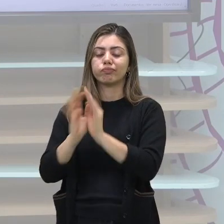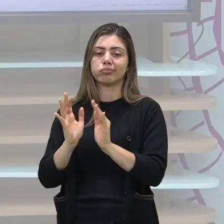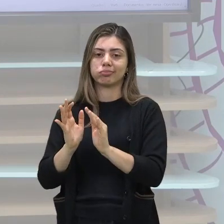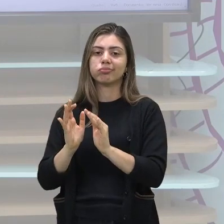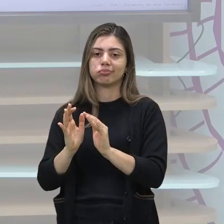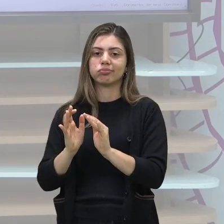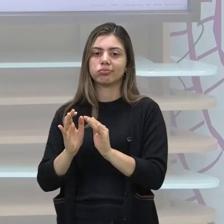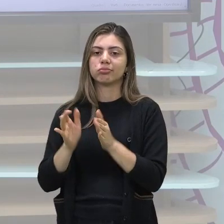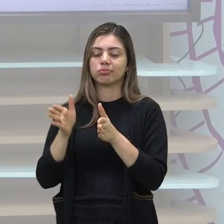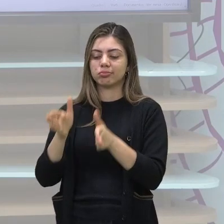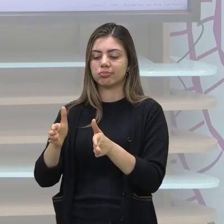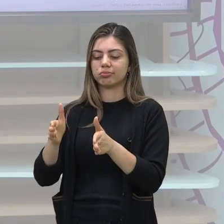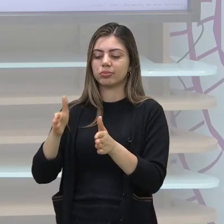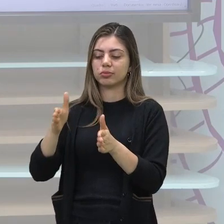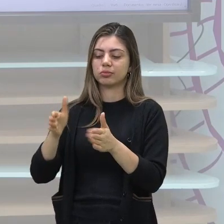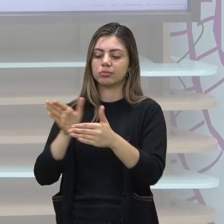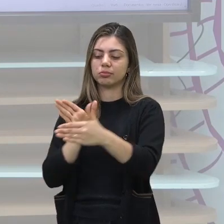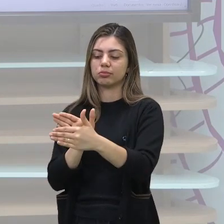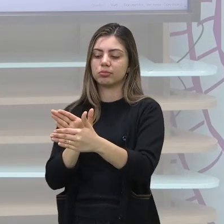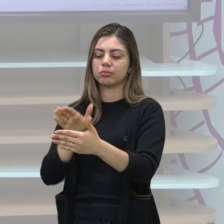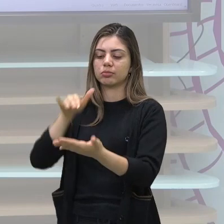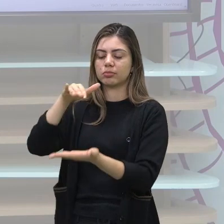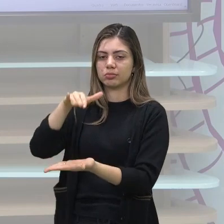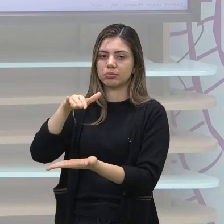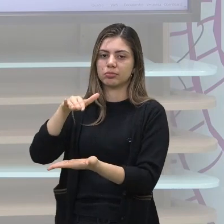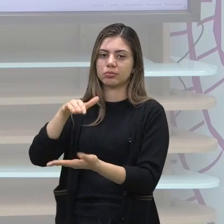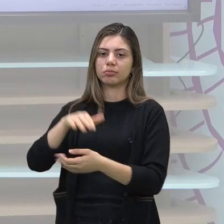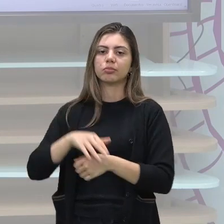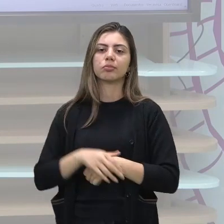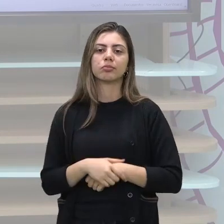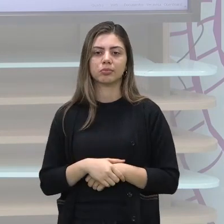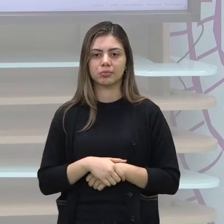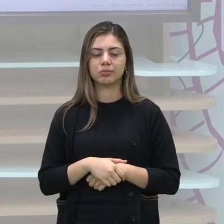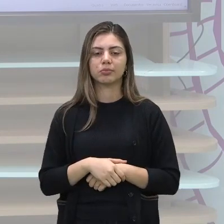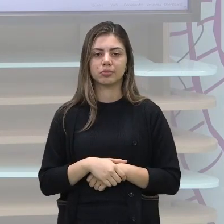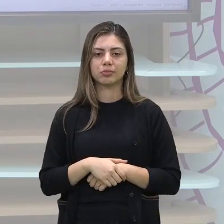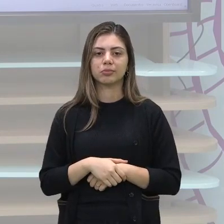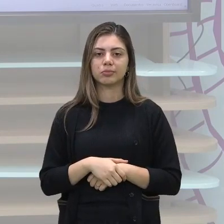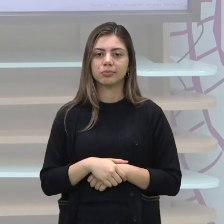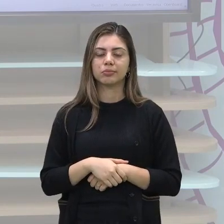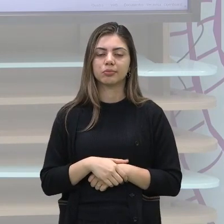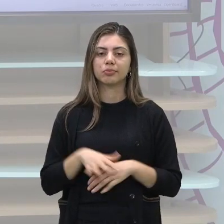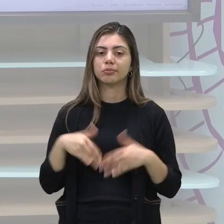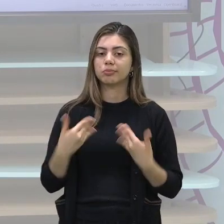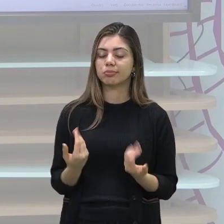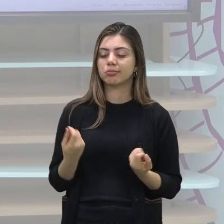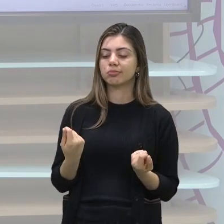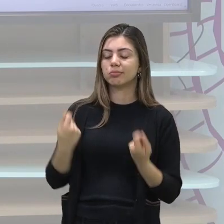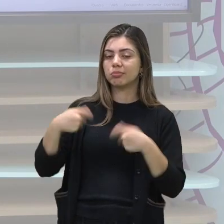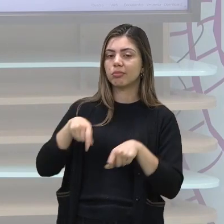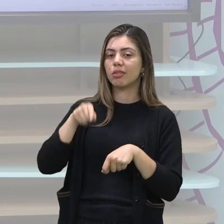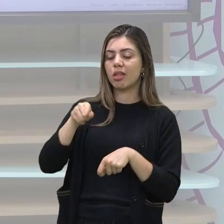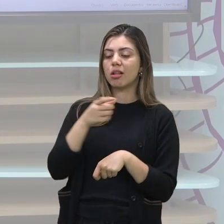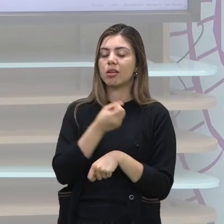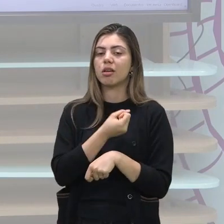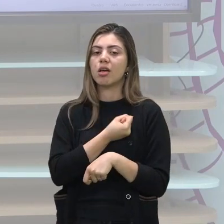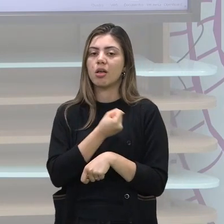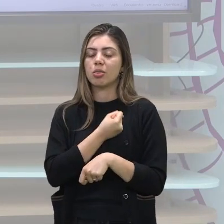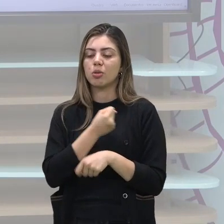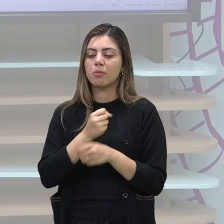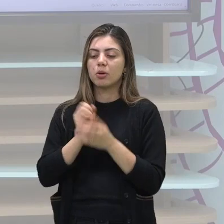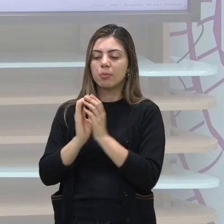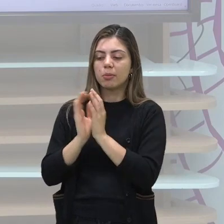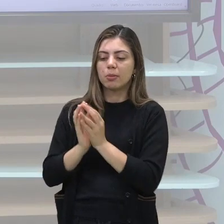ao lançamento de um dado, né? Quais são as possibilidades das faces ficarem voltadas para